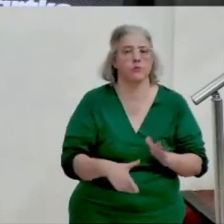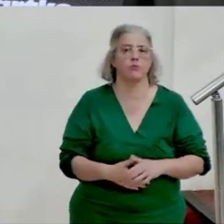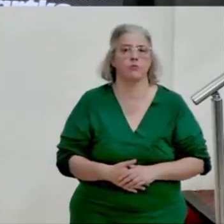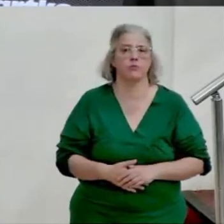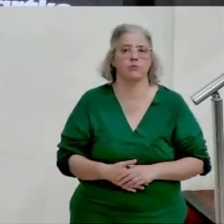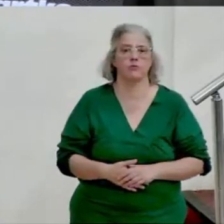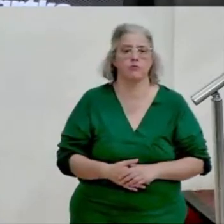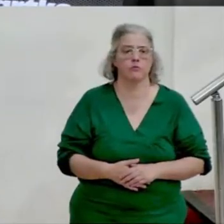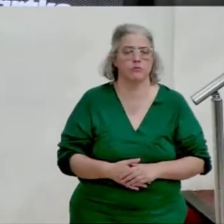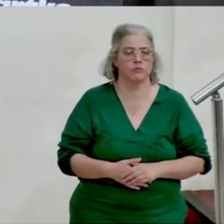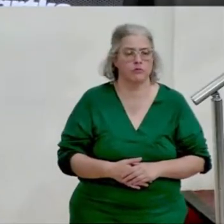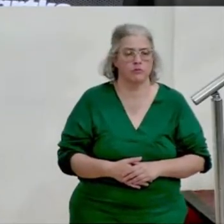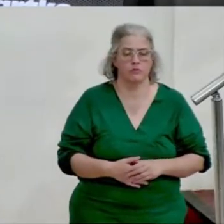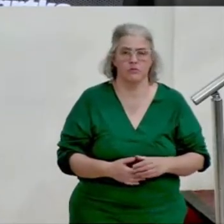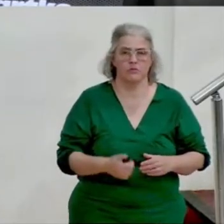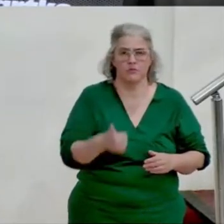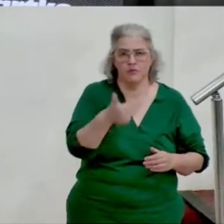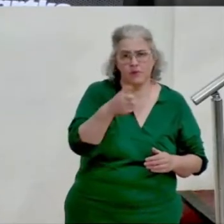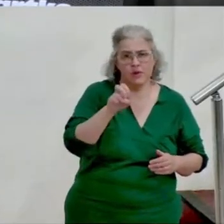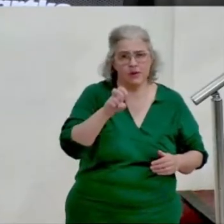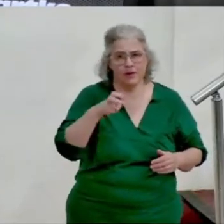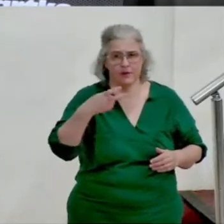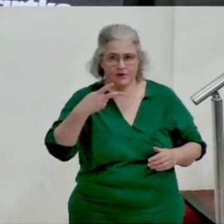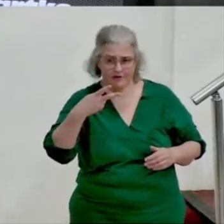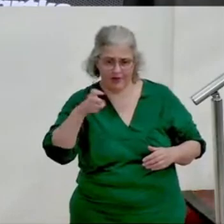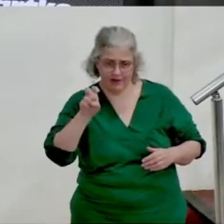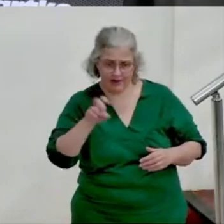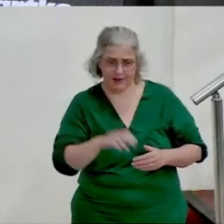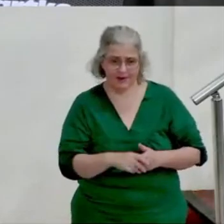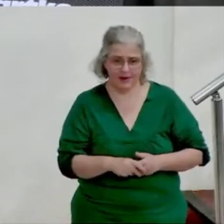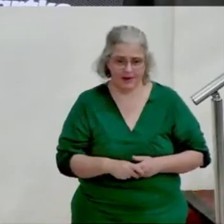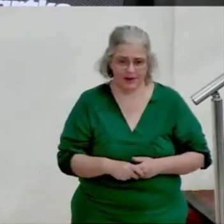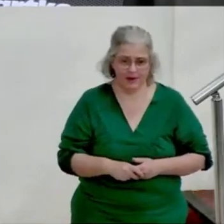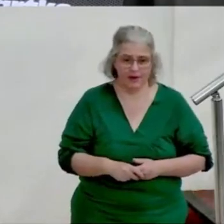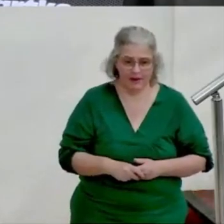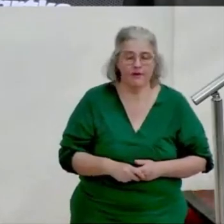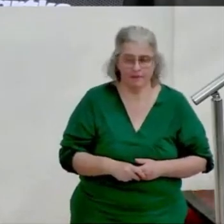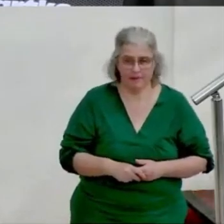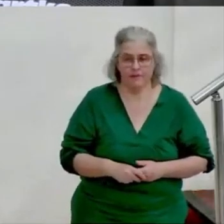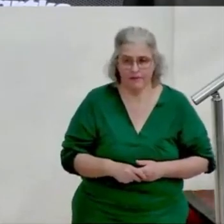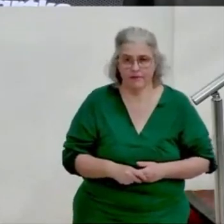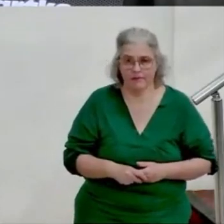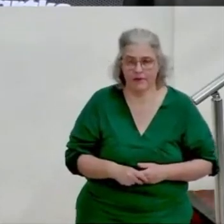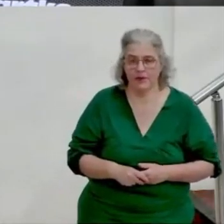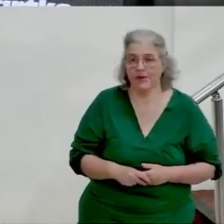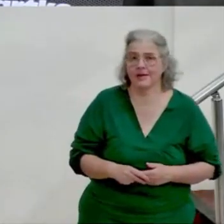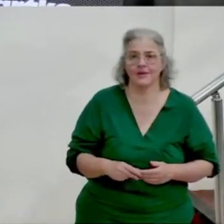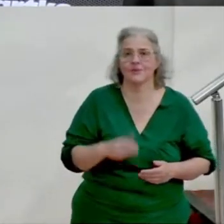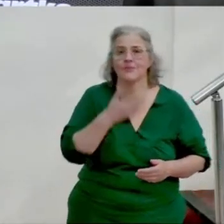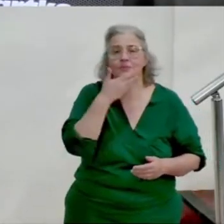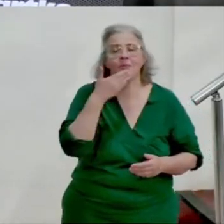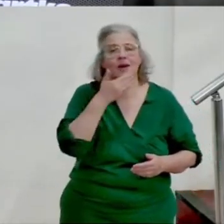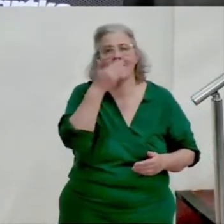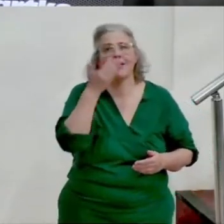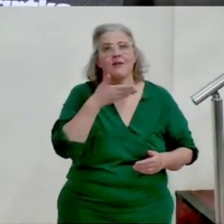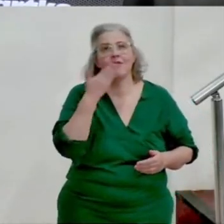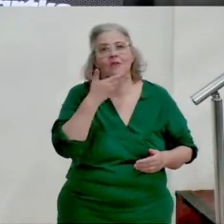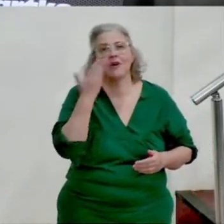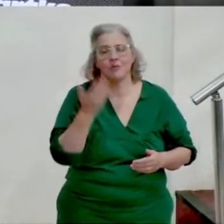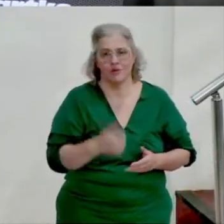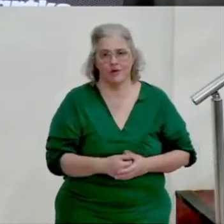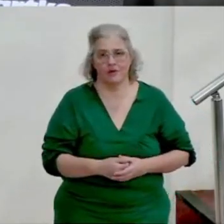no ano 1525. Uma das mais famosas previsões foi a de um